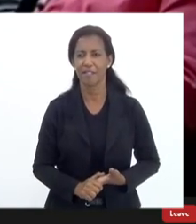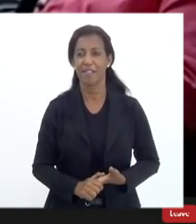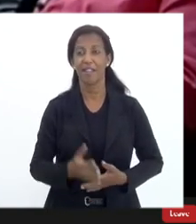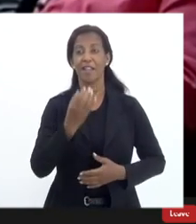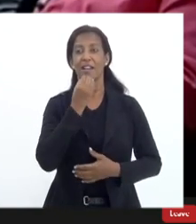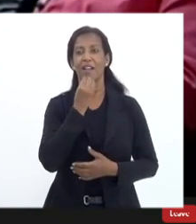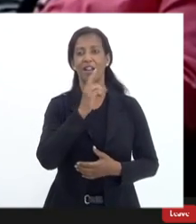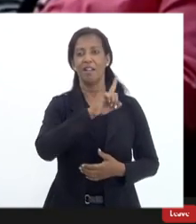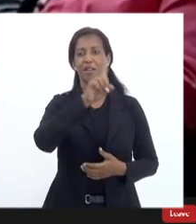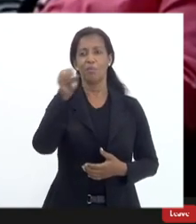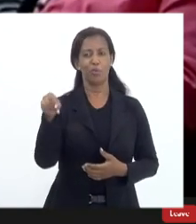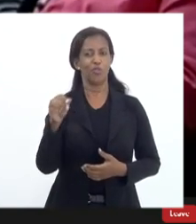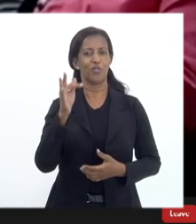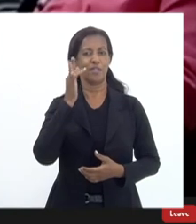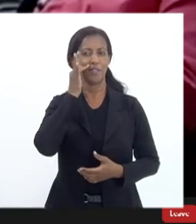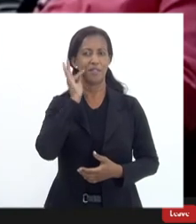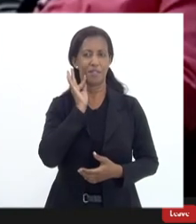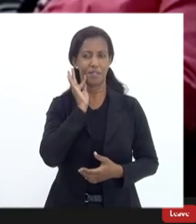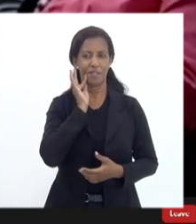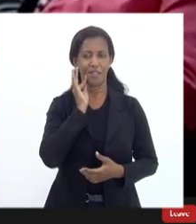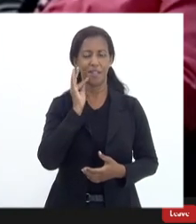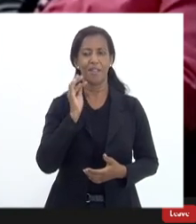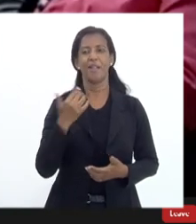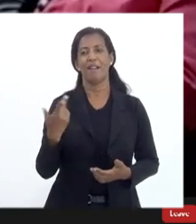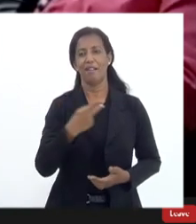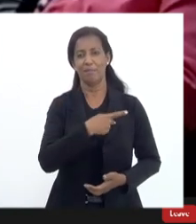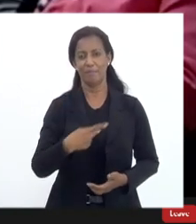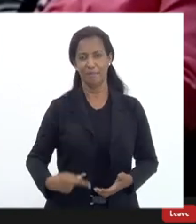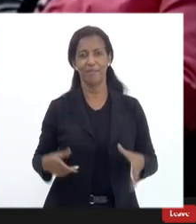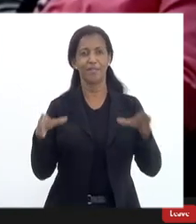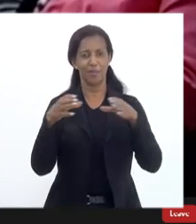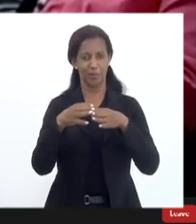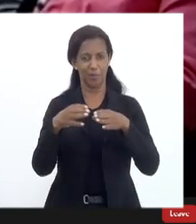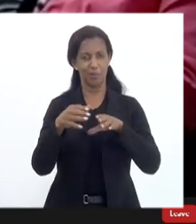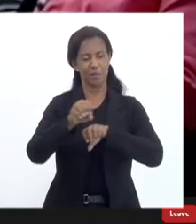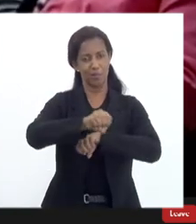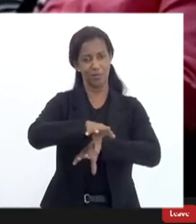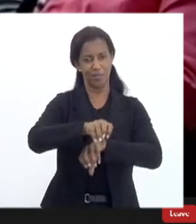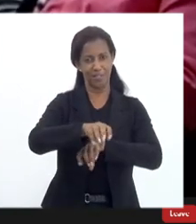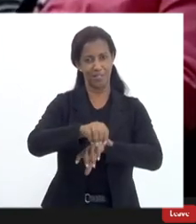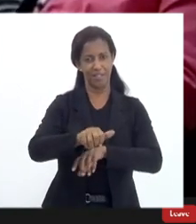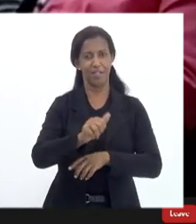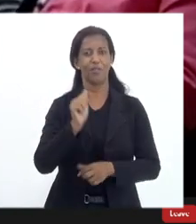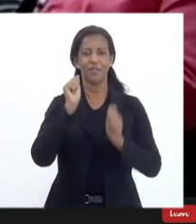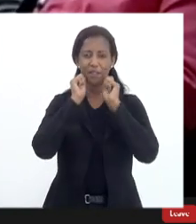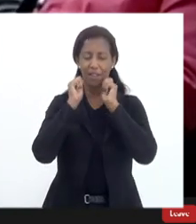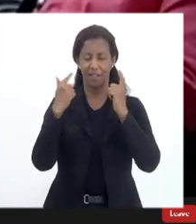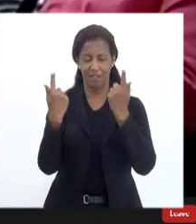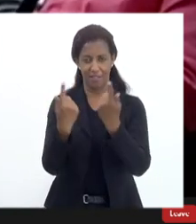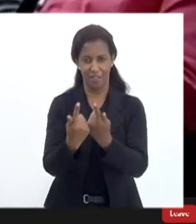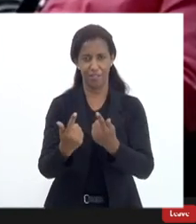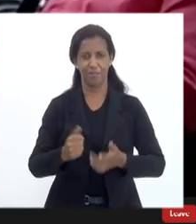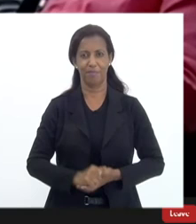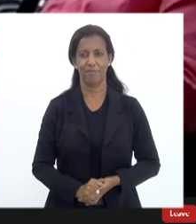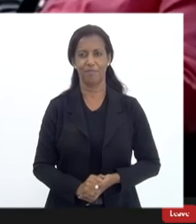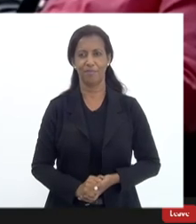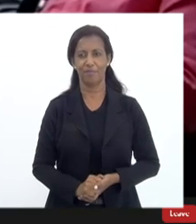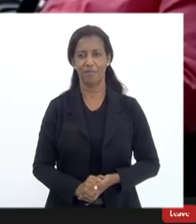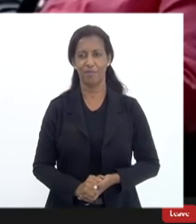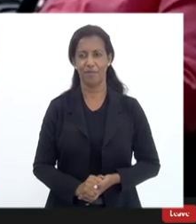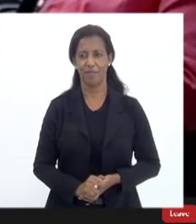dia, deputado Serafini, presidente da Comissão de Educação da nossa Assembleia Legislativa,